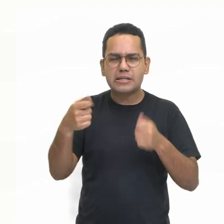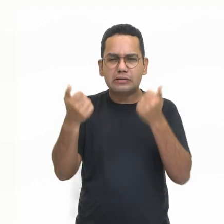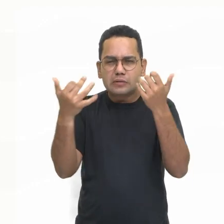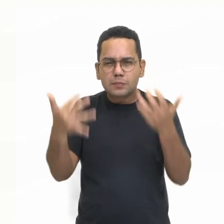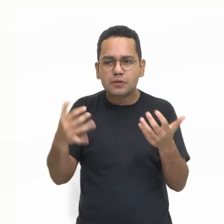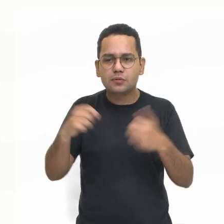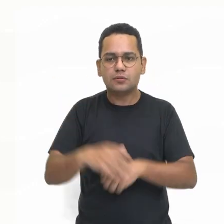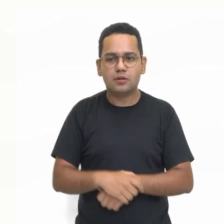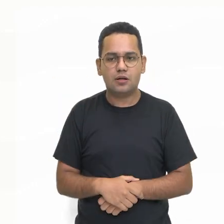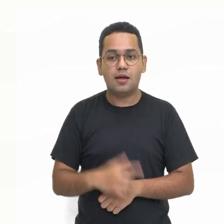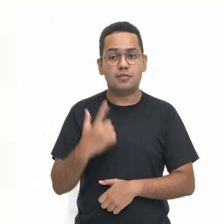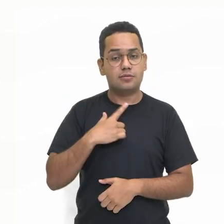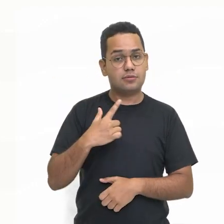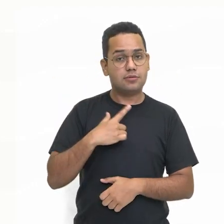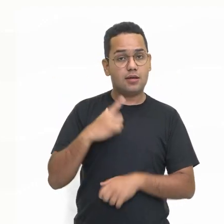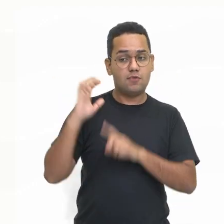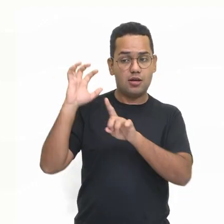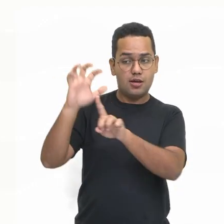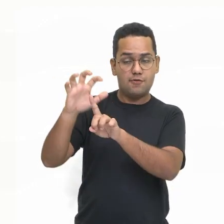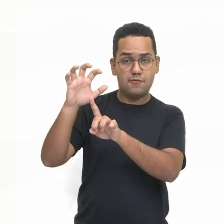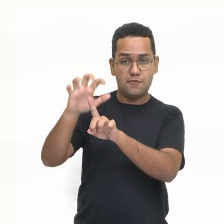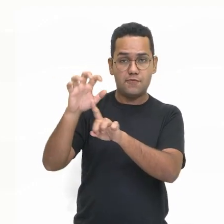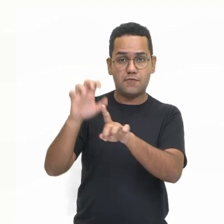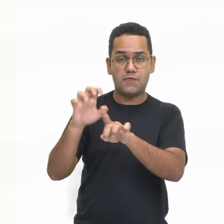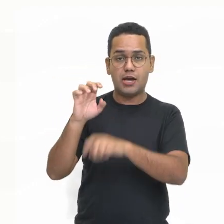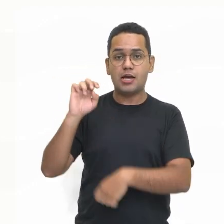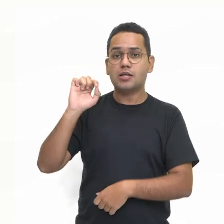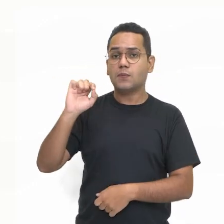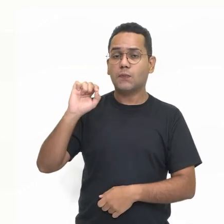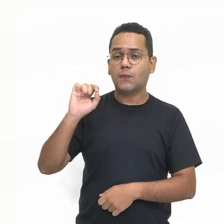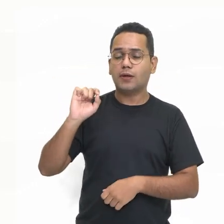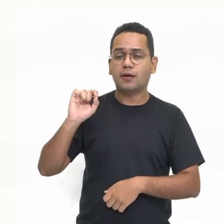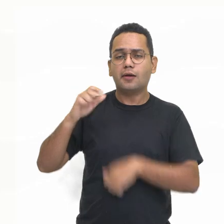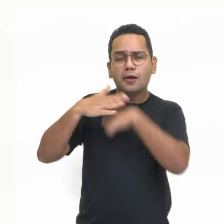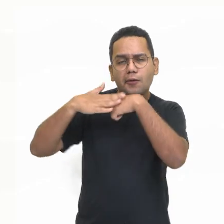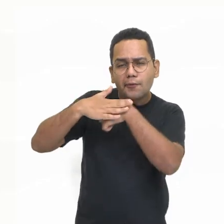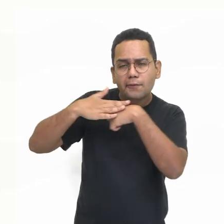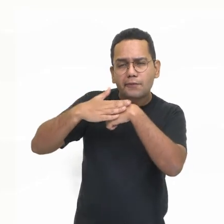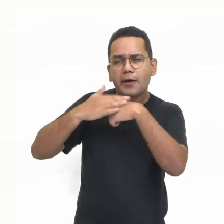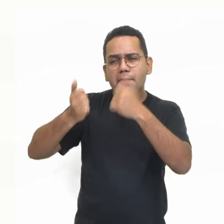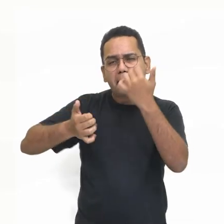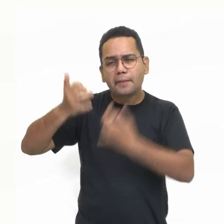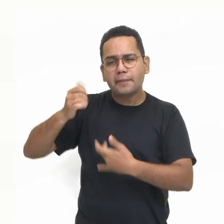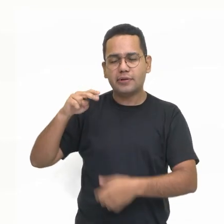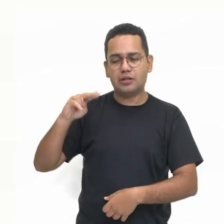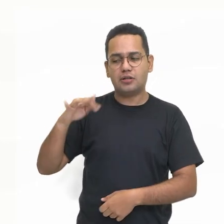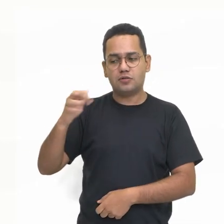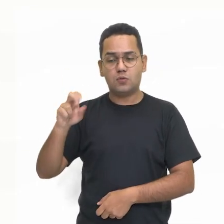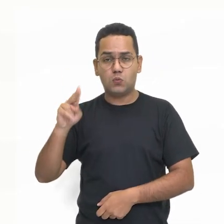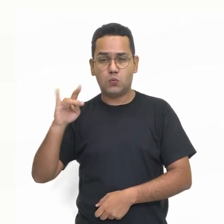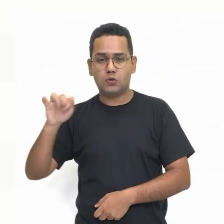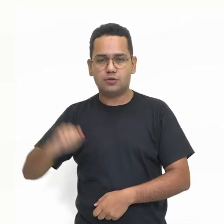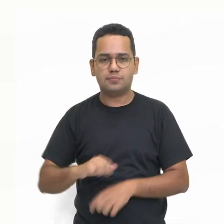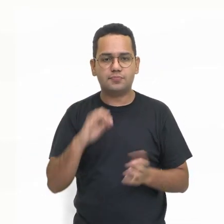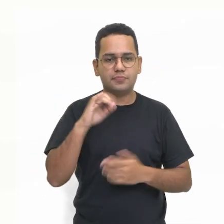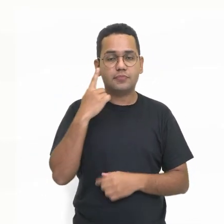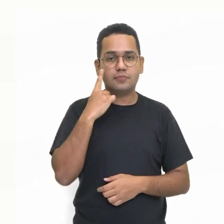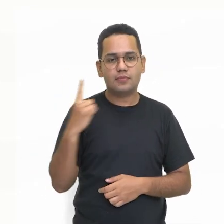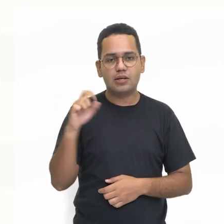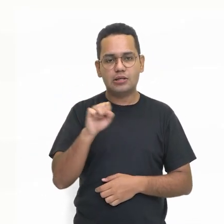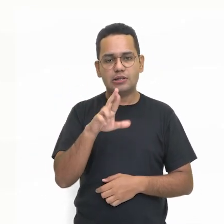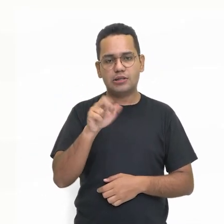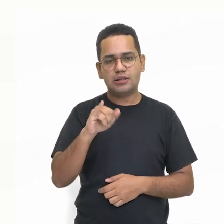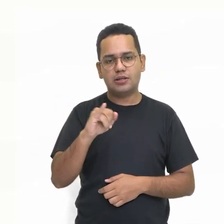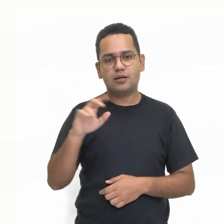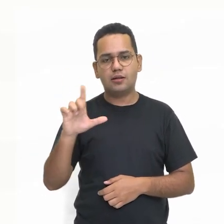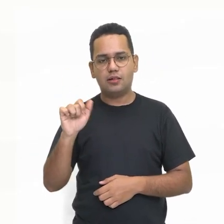a intervenção diplomática das Nações Unidas, ok? Sri Lanka, em 1948, conhecido